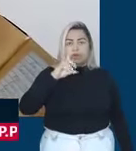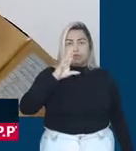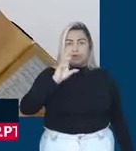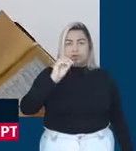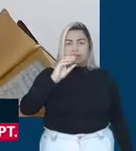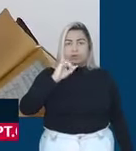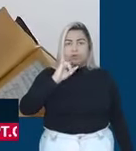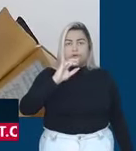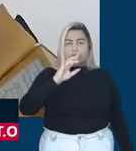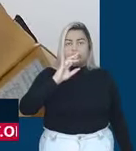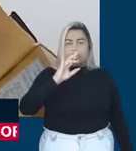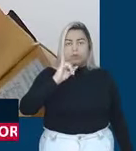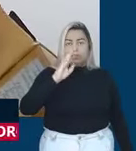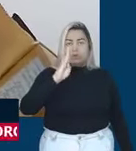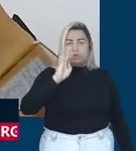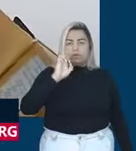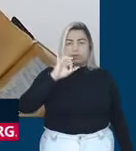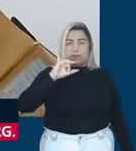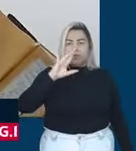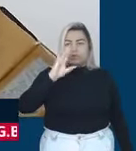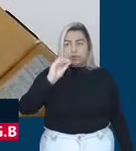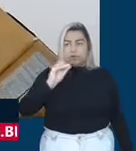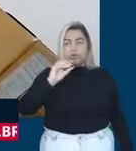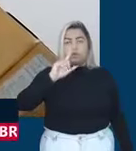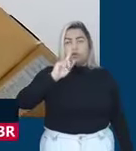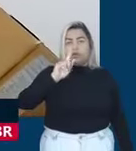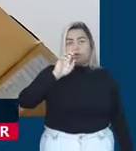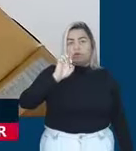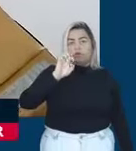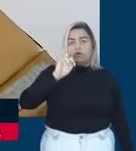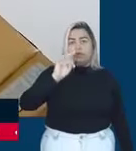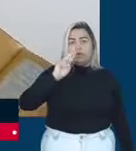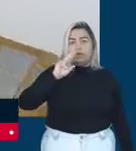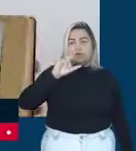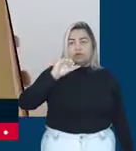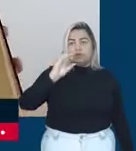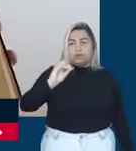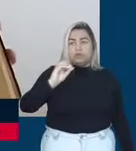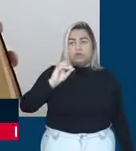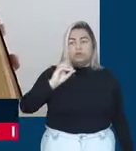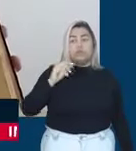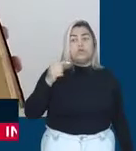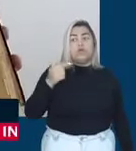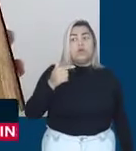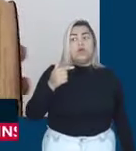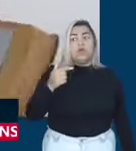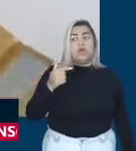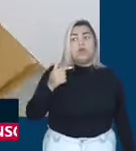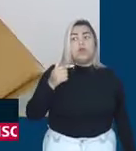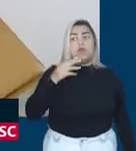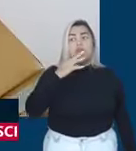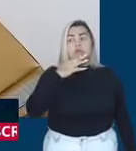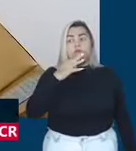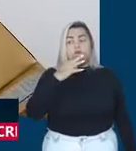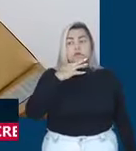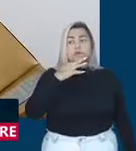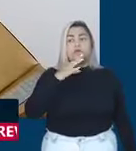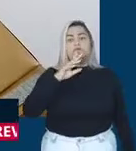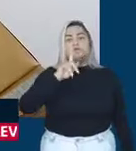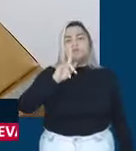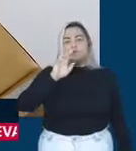Silva, Getúlio Breda. Getúlio Breda, segundo o Miguel, ele conhece o Getúlio